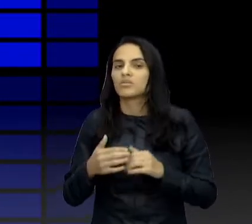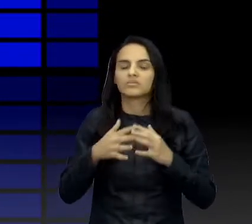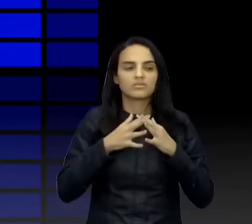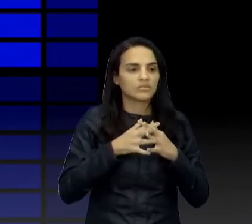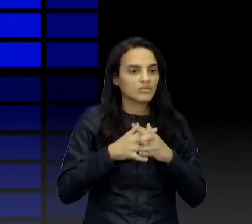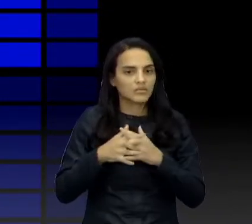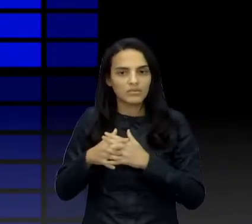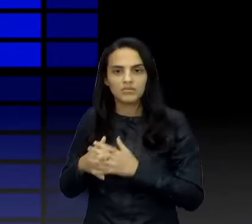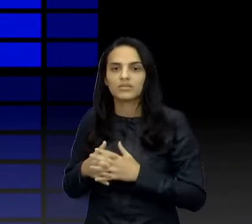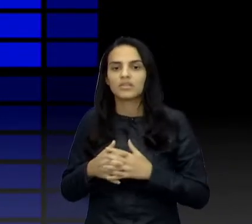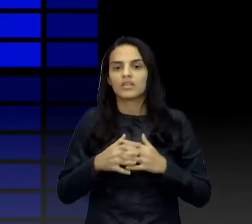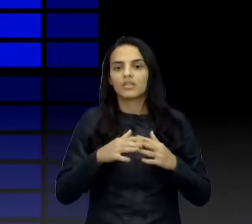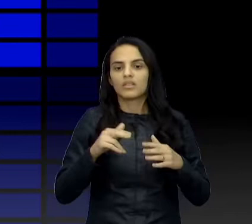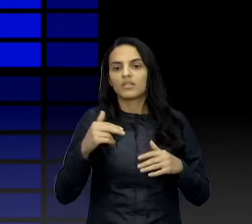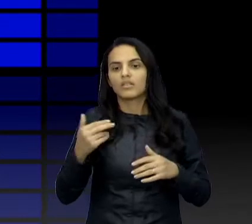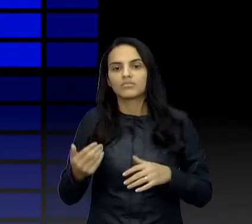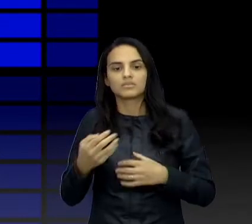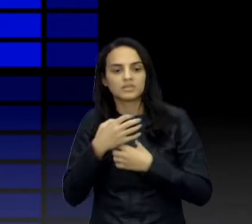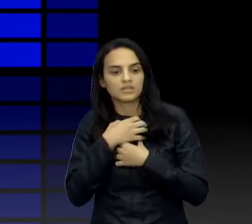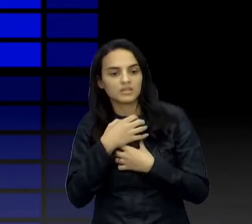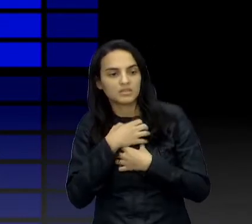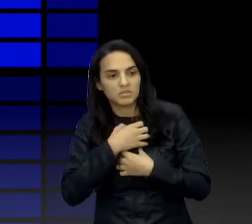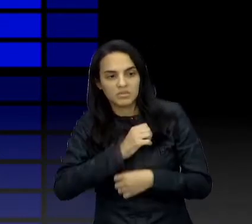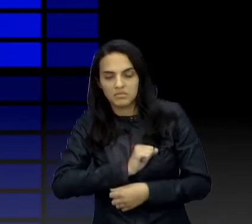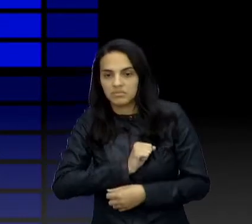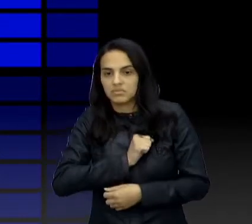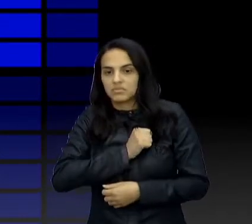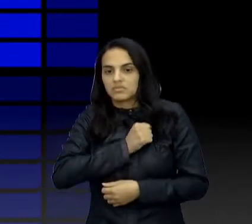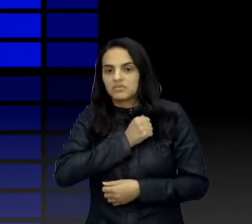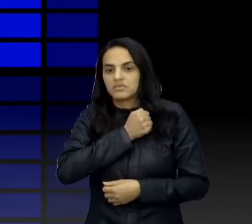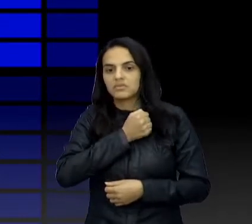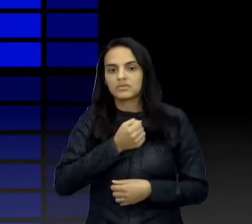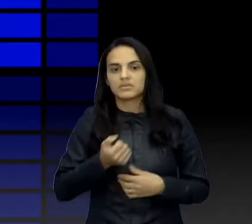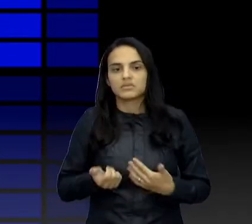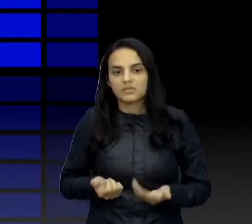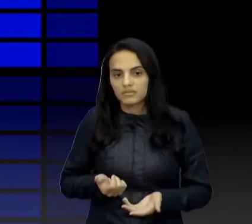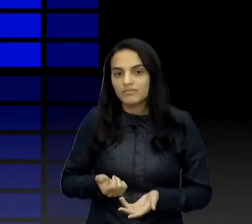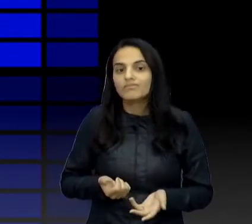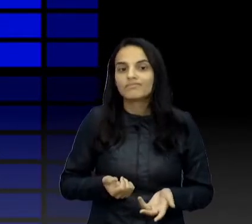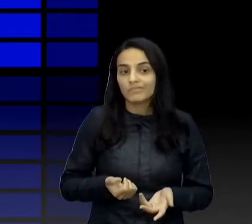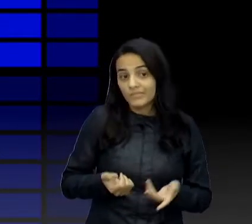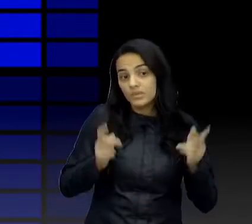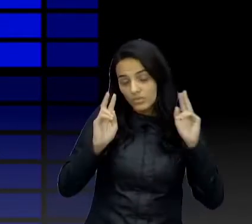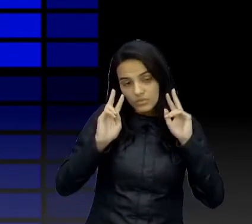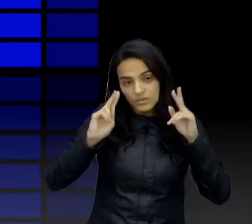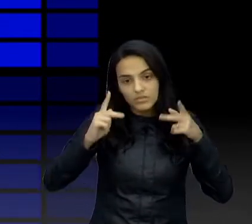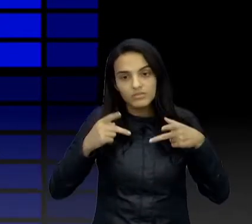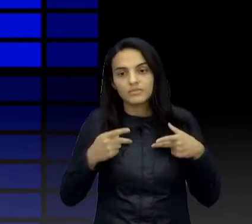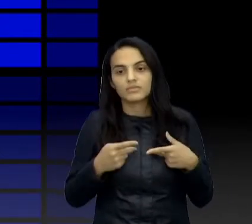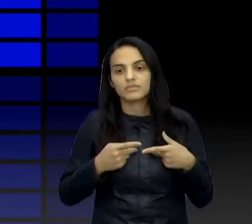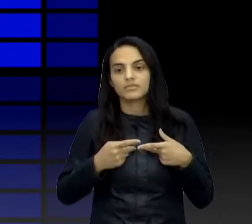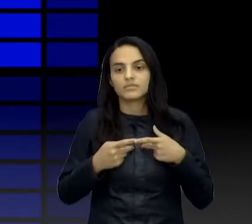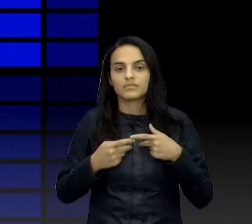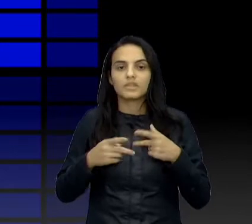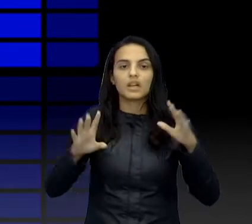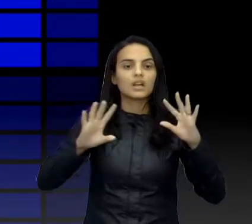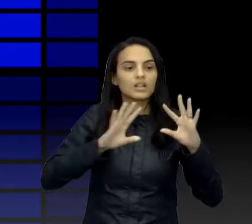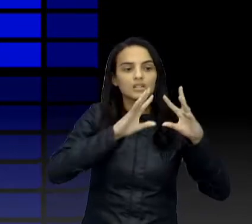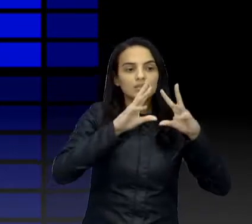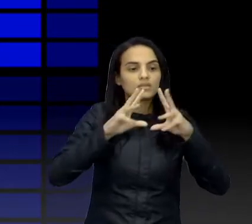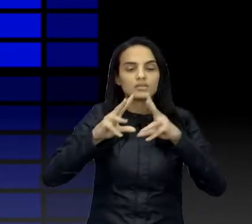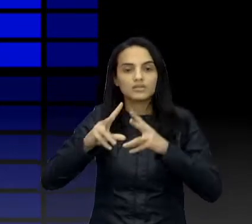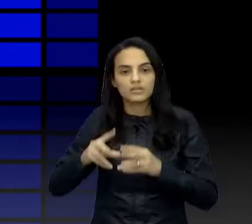descontração, movido por algum sentimento de ódio, atearam fogo num ser humano. E toda